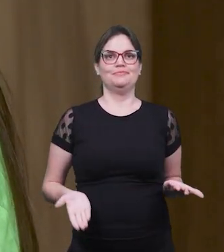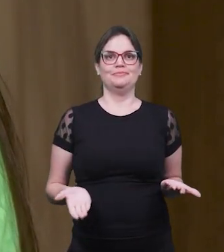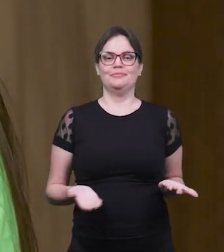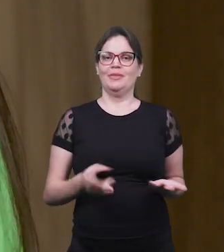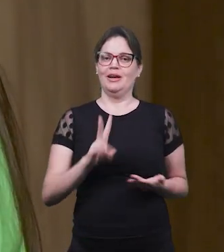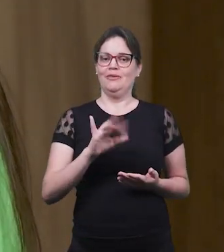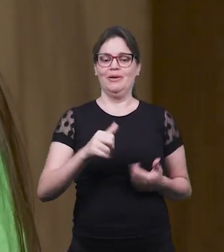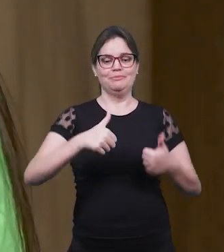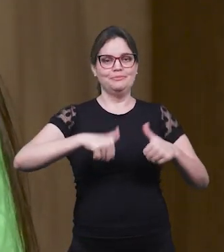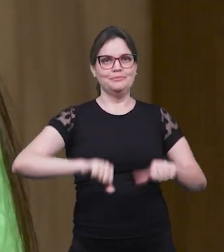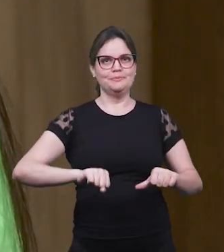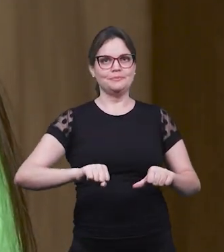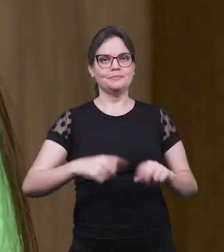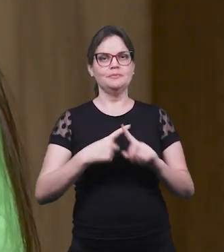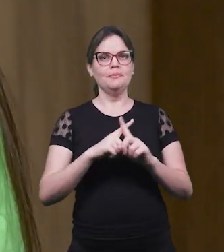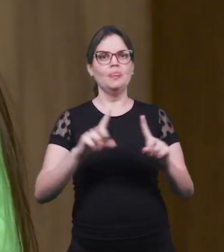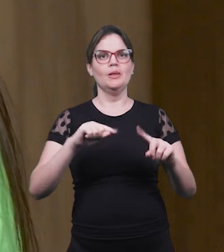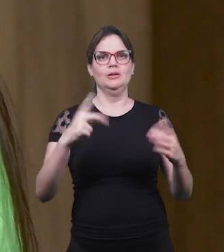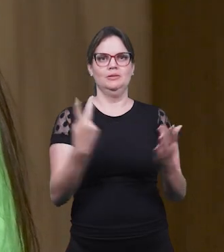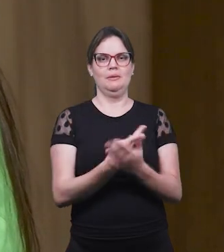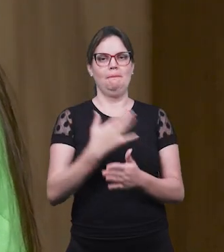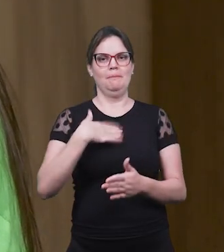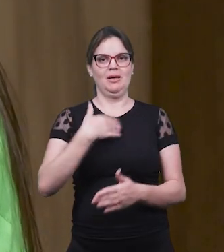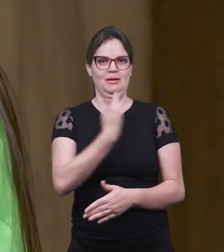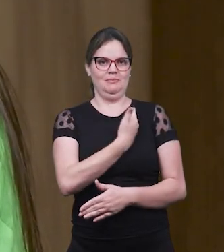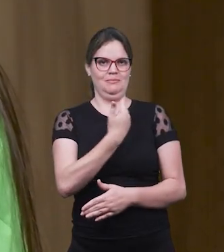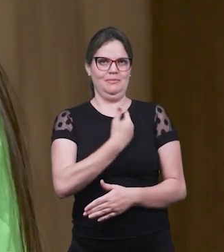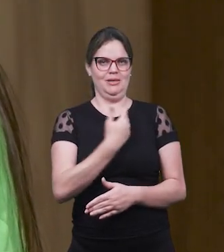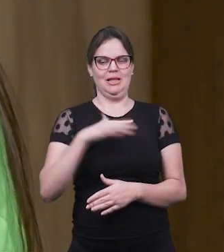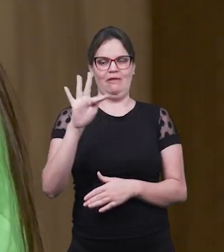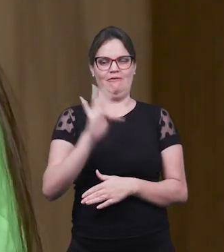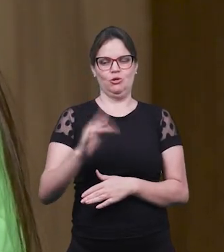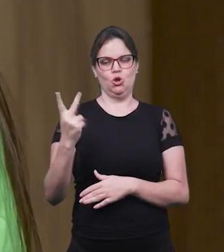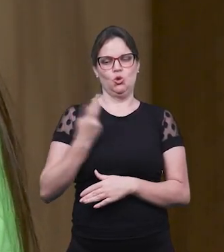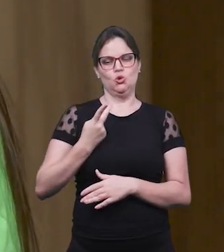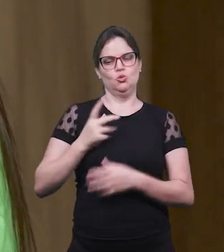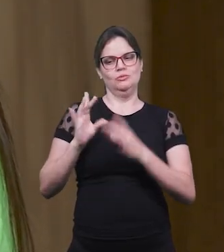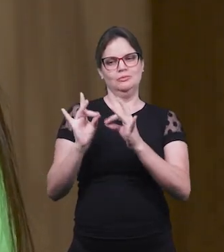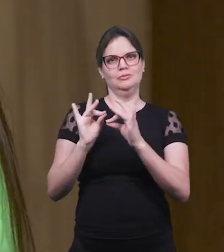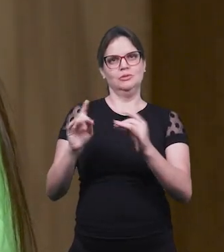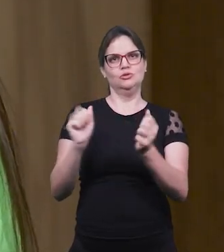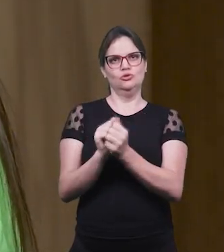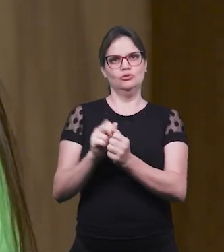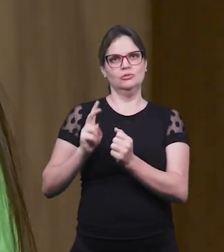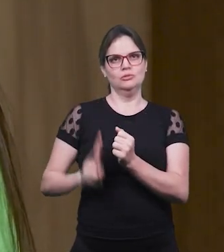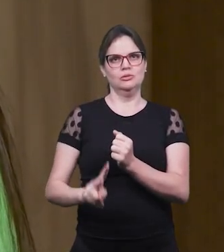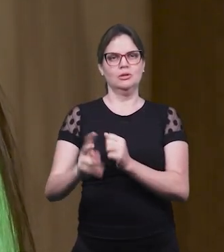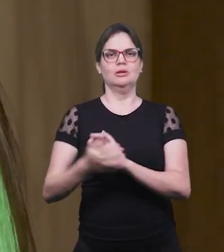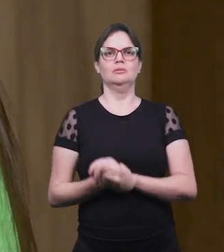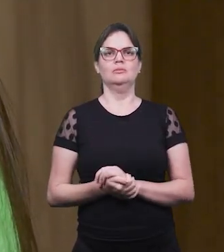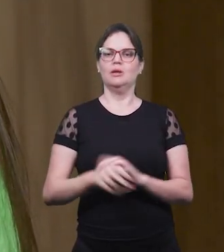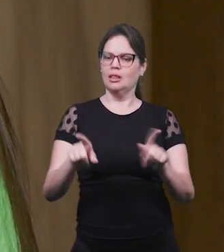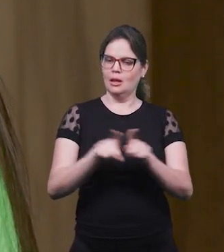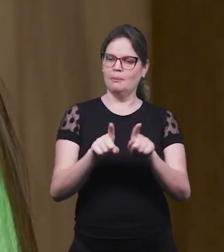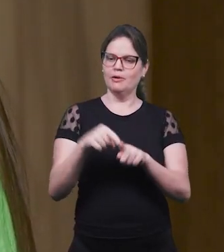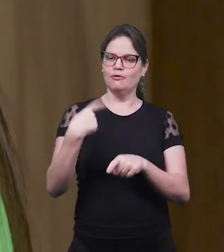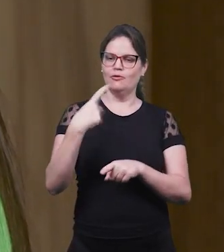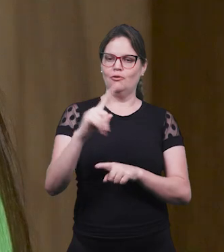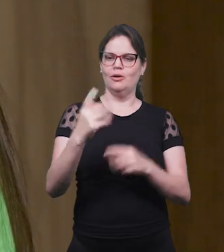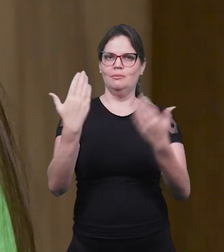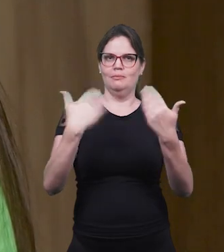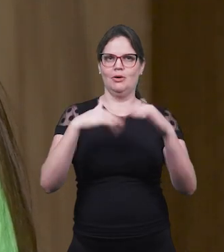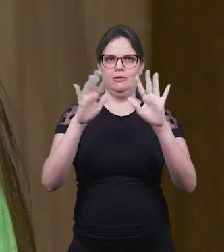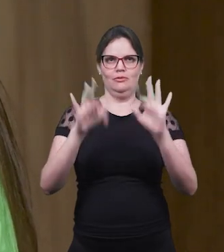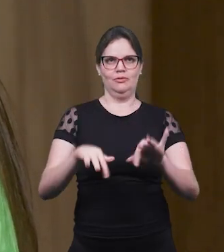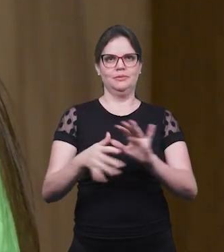piorar a minha situação. Mas a minha amiga de faculdade, assim, que a gente andava sempre juntas, também estava lá. Aí